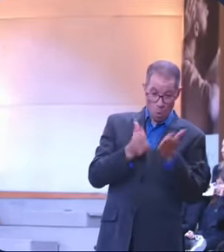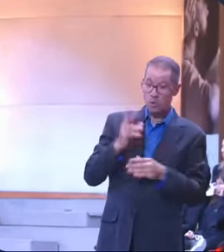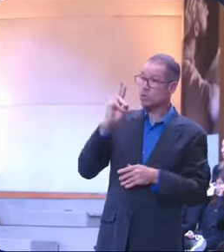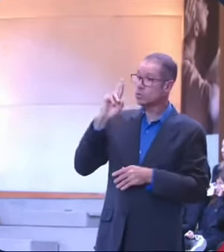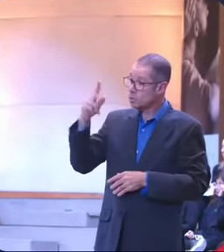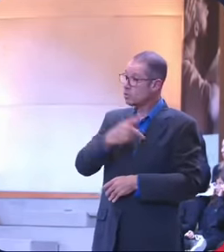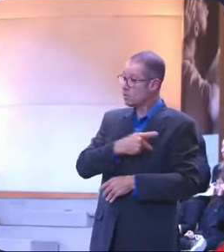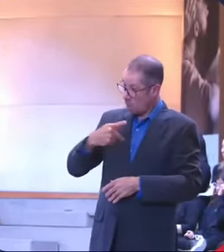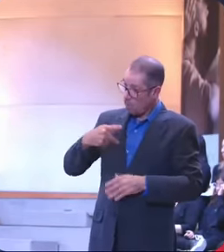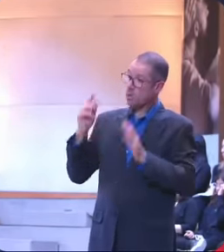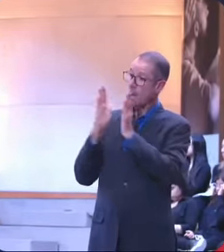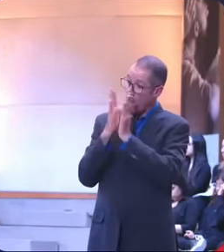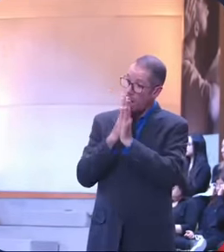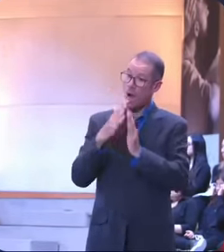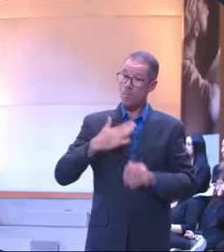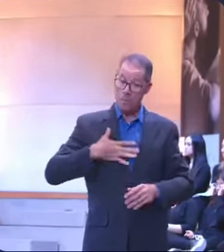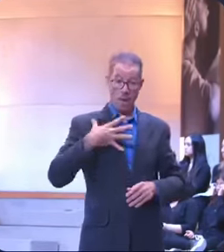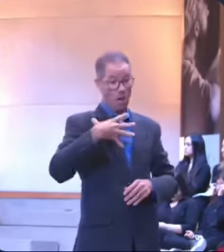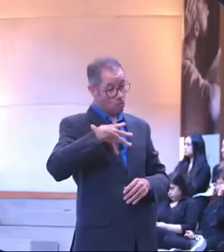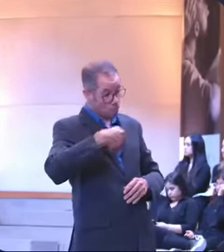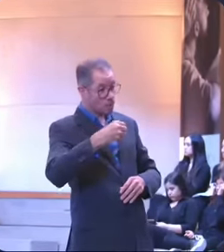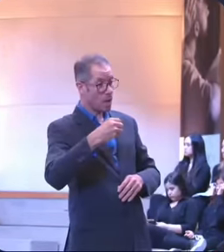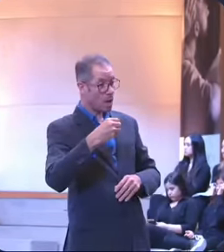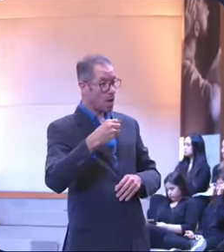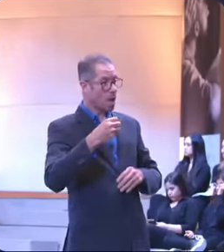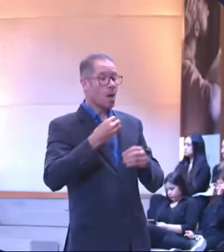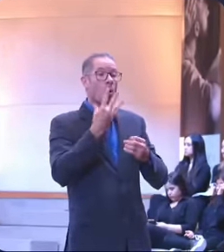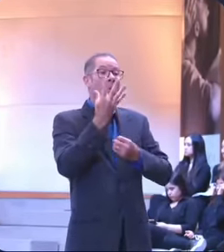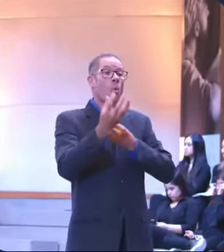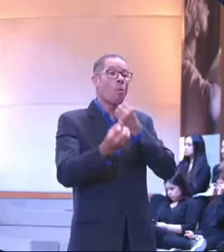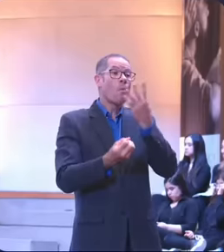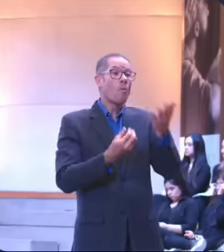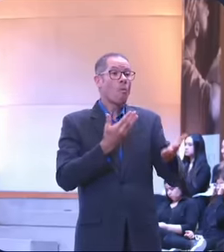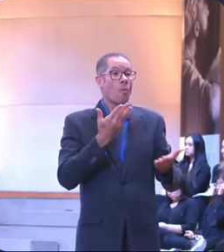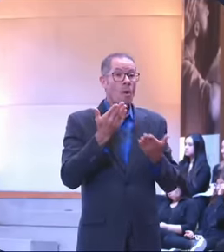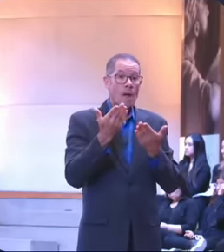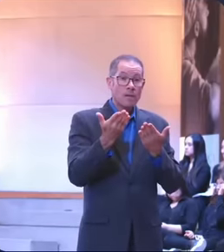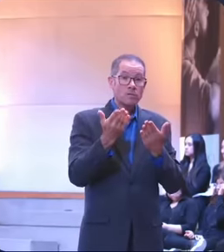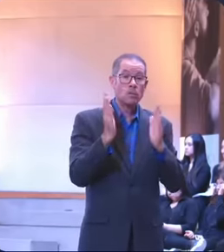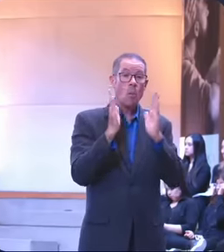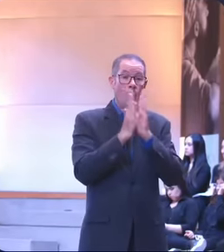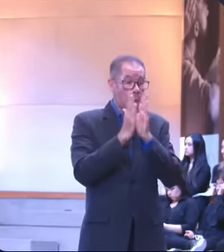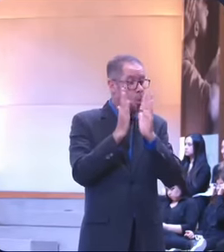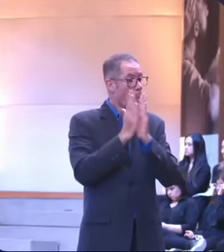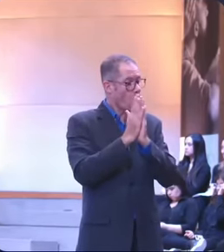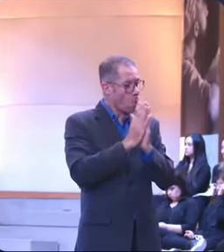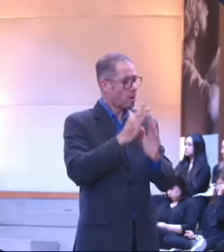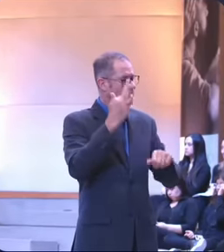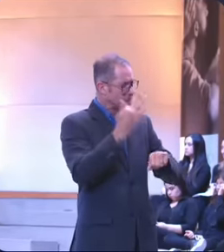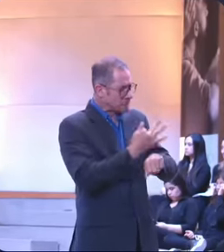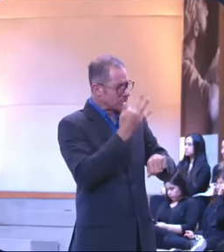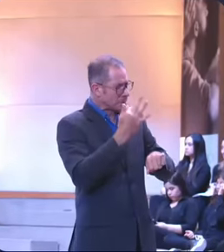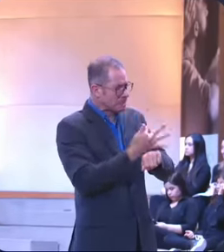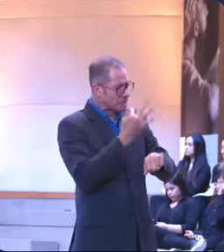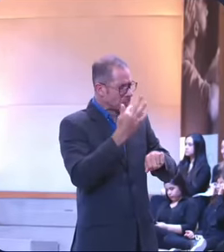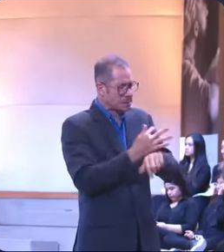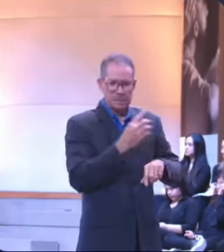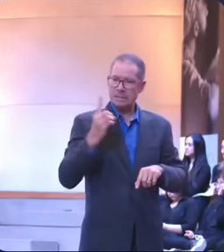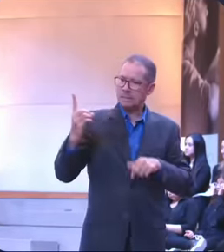ela e vai acontecer alguma coisa. E eu confesso para você que eu orei pela insistência daquela